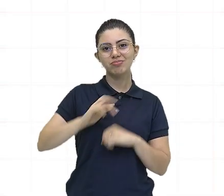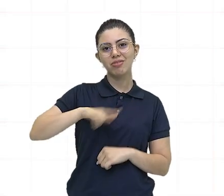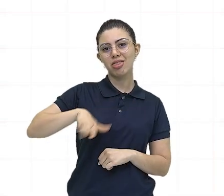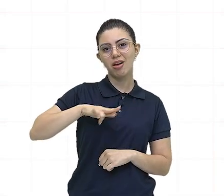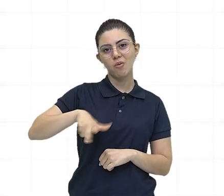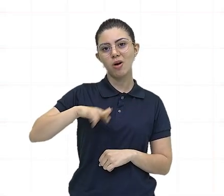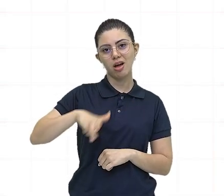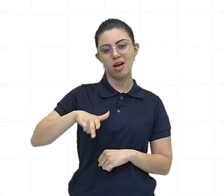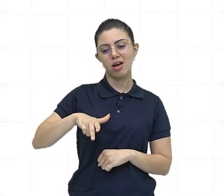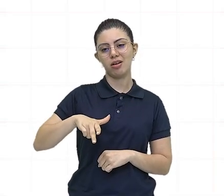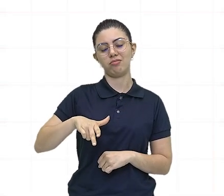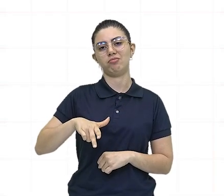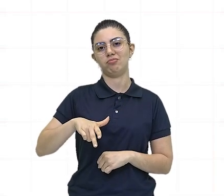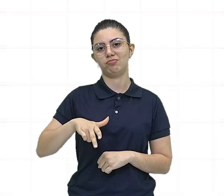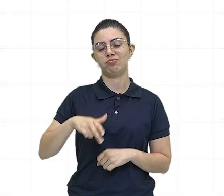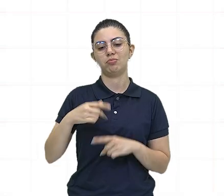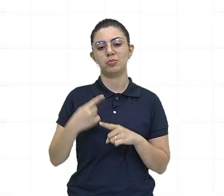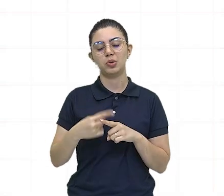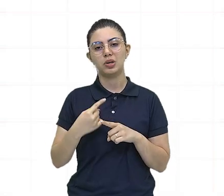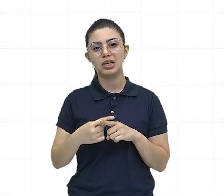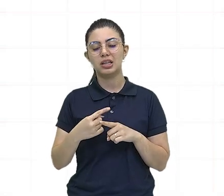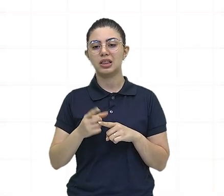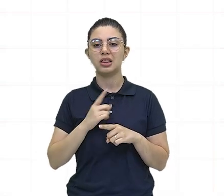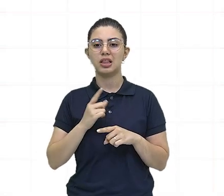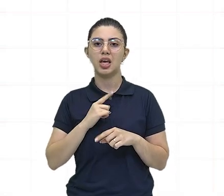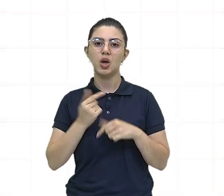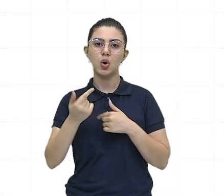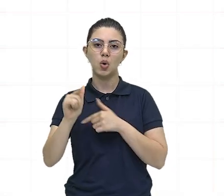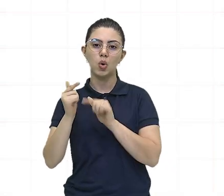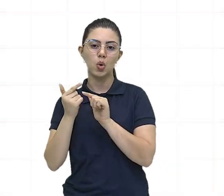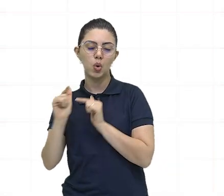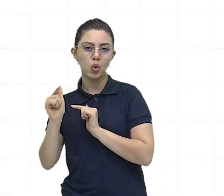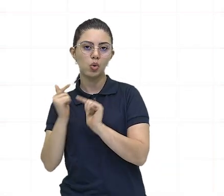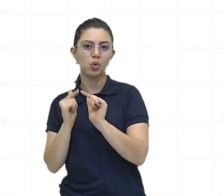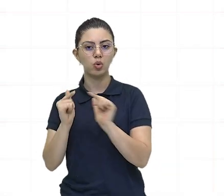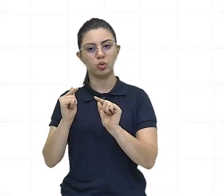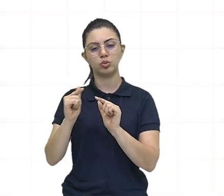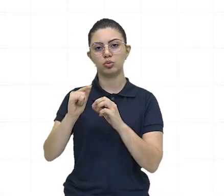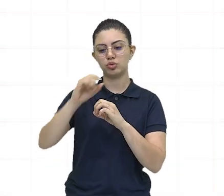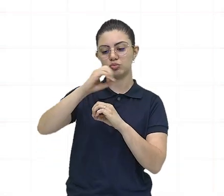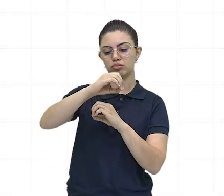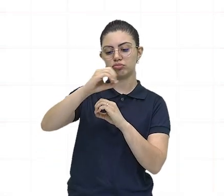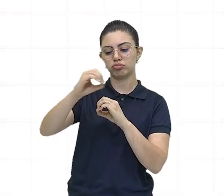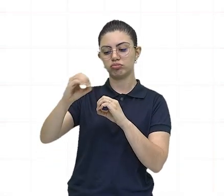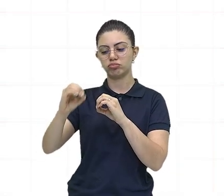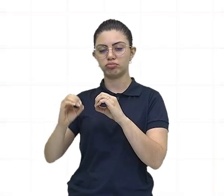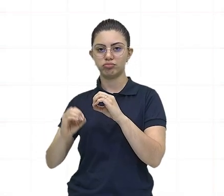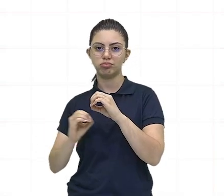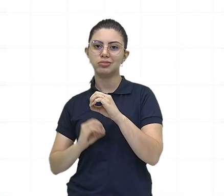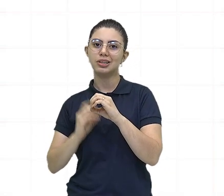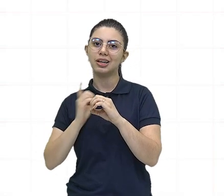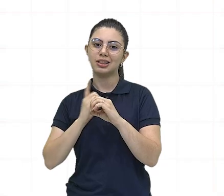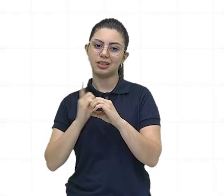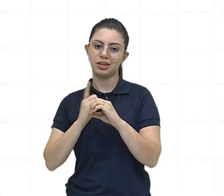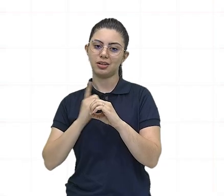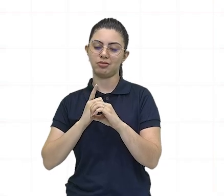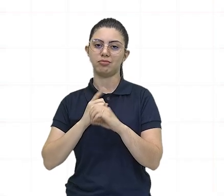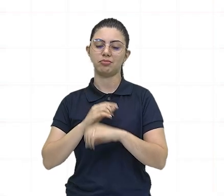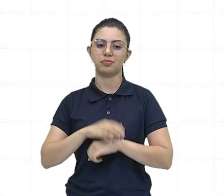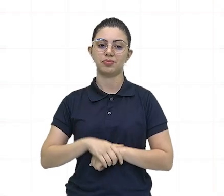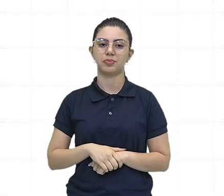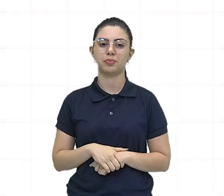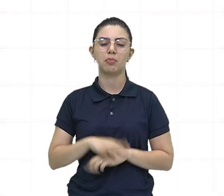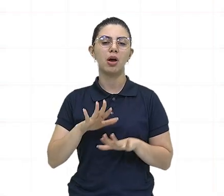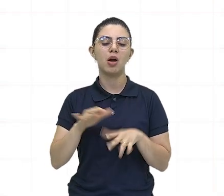dividem o espaço deles com outros corpos celestes. E quais seriam esses outros corpos celestes? A gente